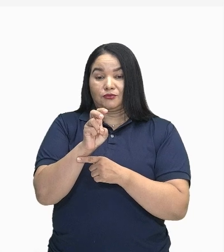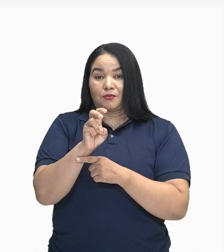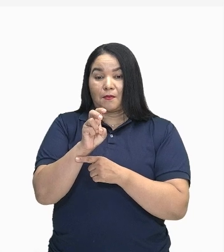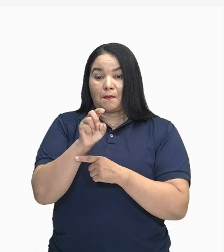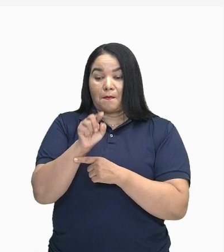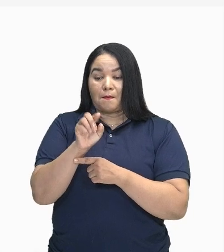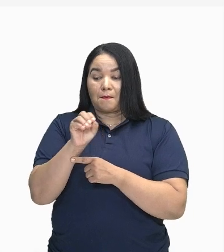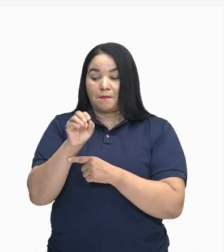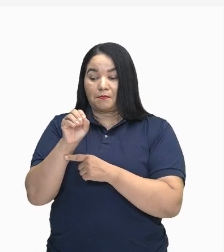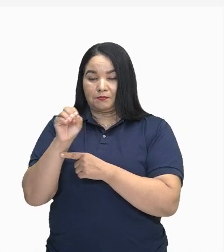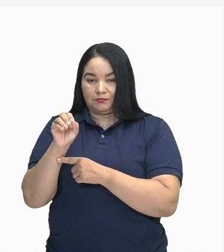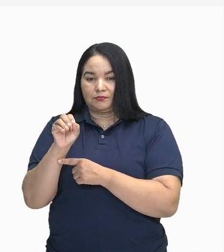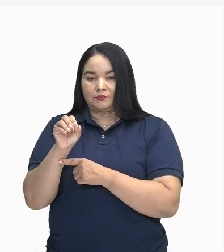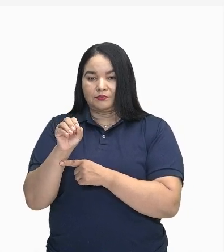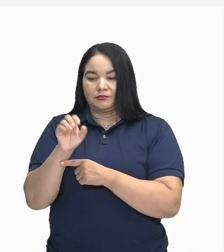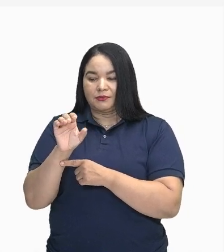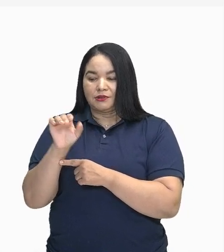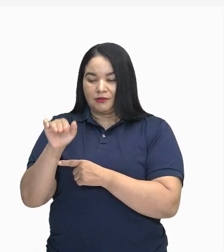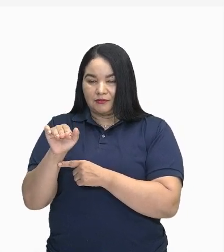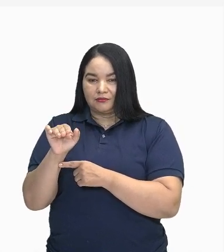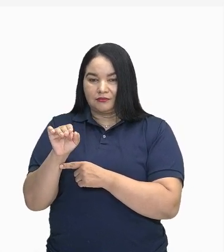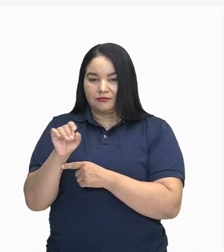5.000 centímetros.